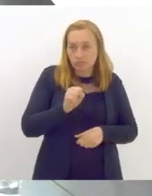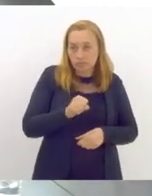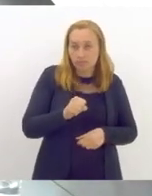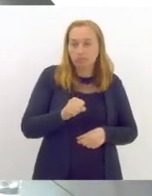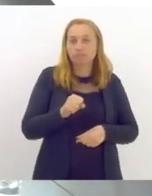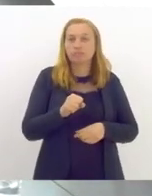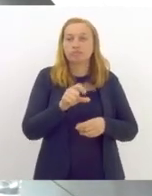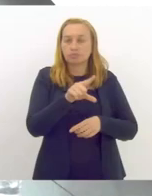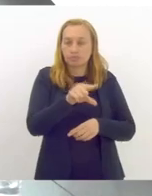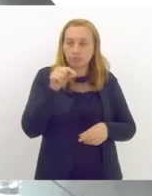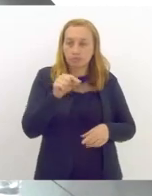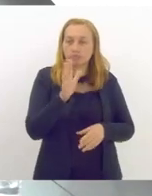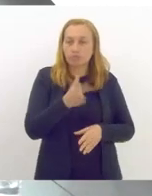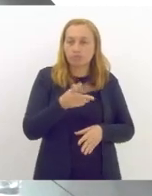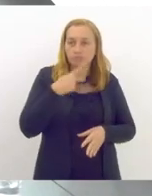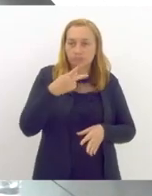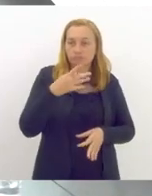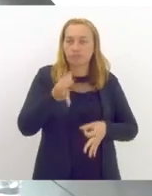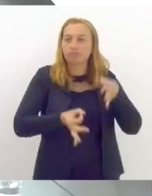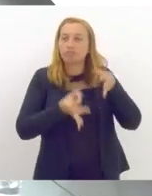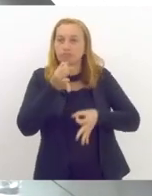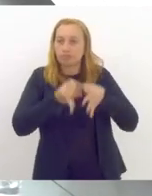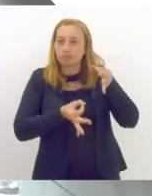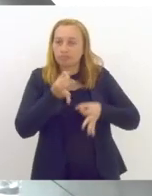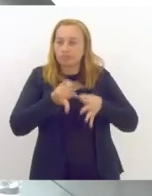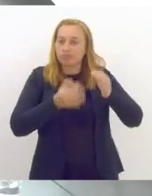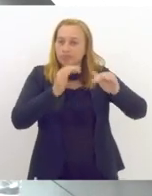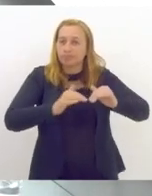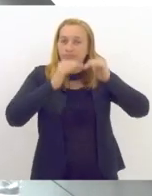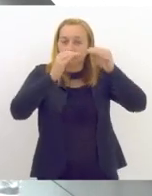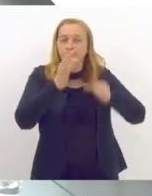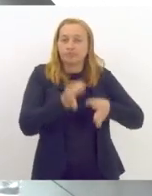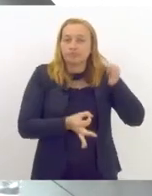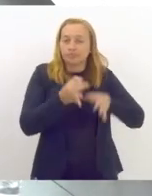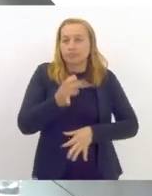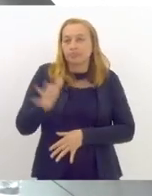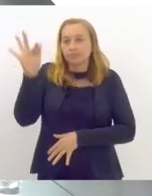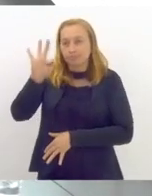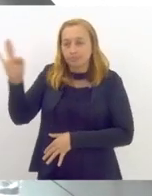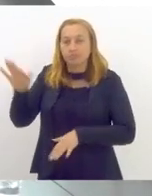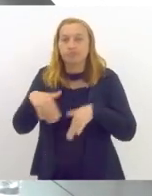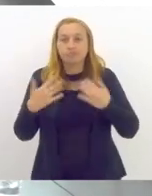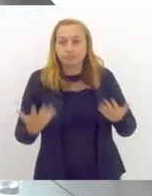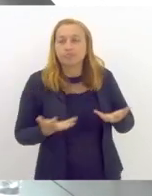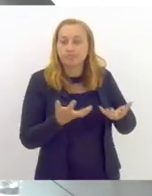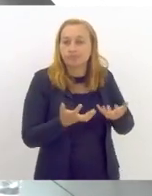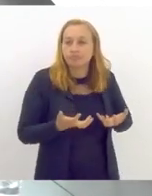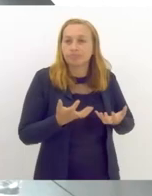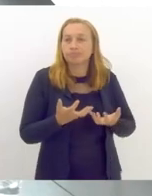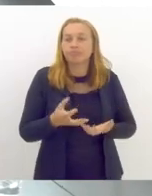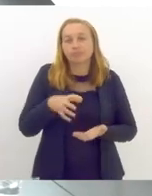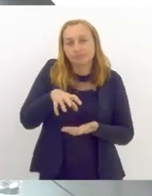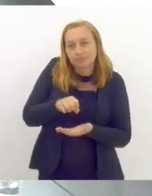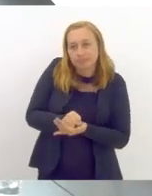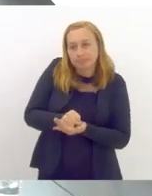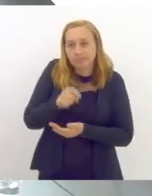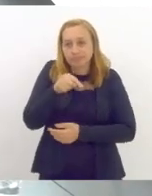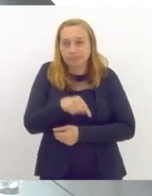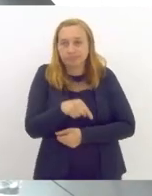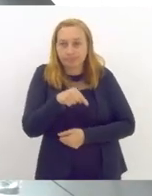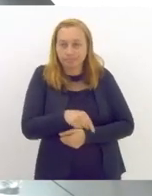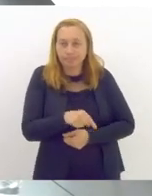já iniciou no judiciário vai ser o Supremo Tribunal Federal Então eu queria deixar aqui registrado